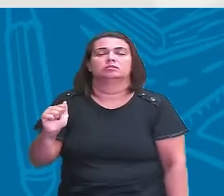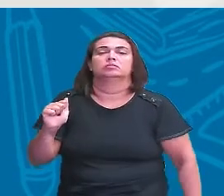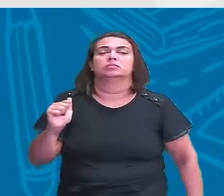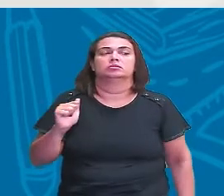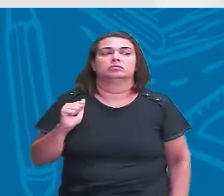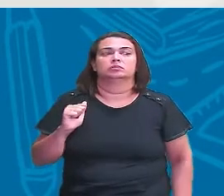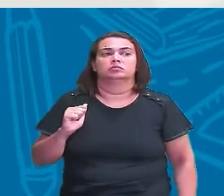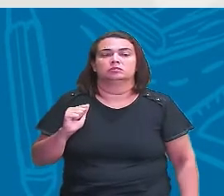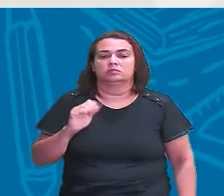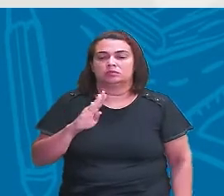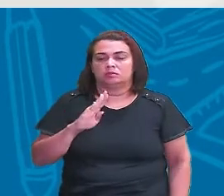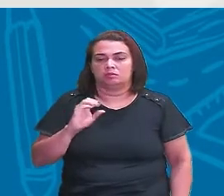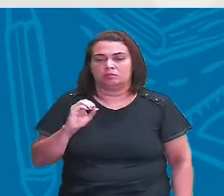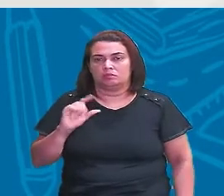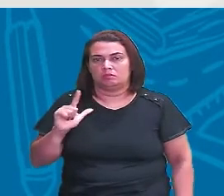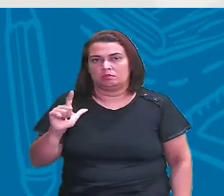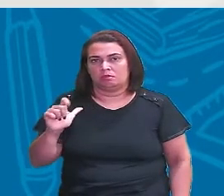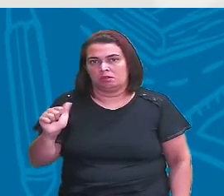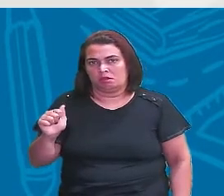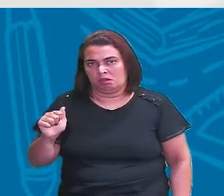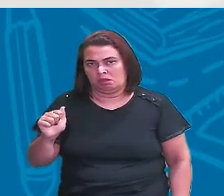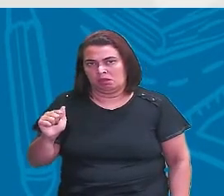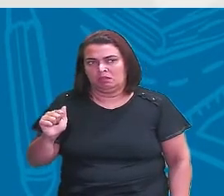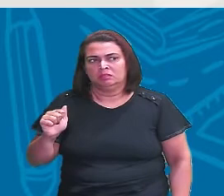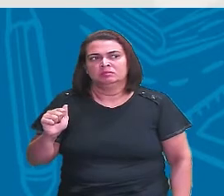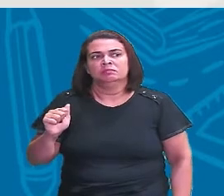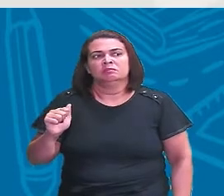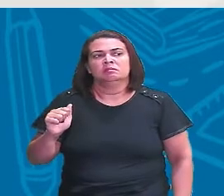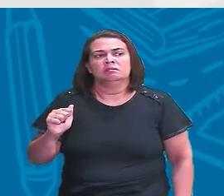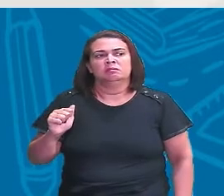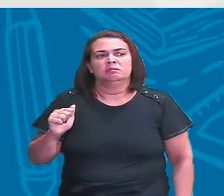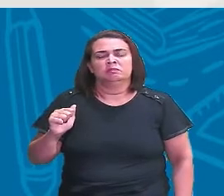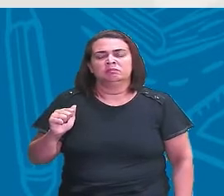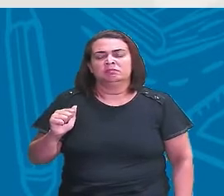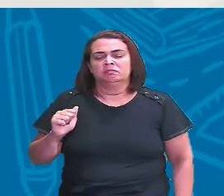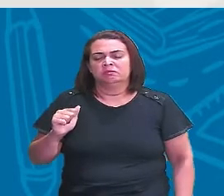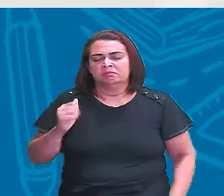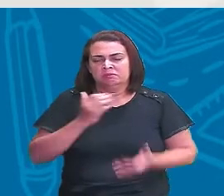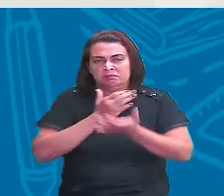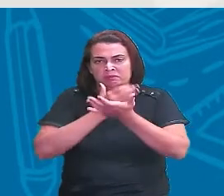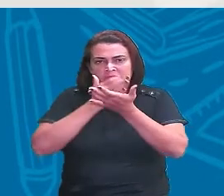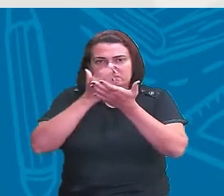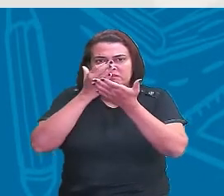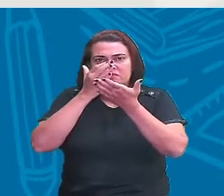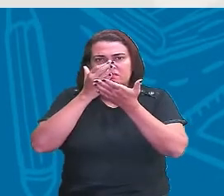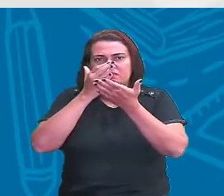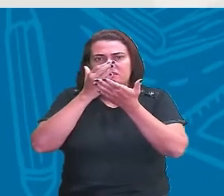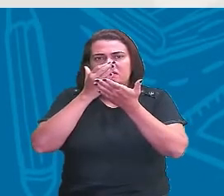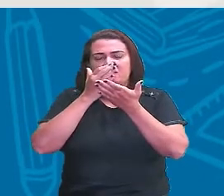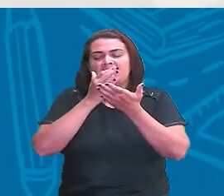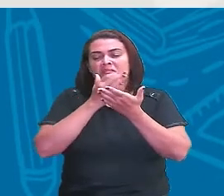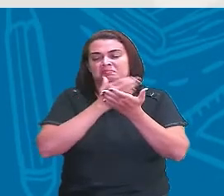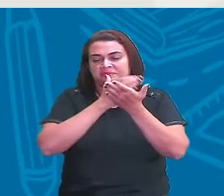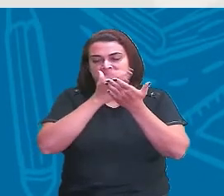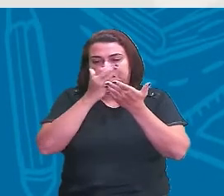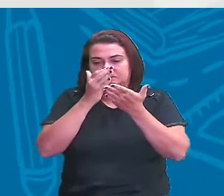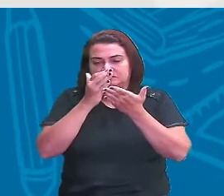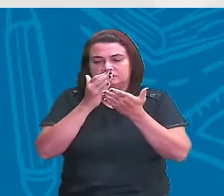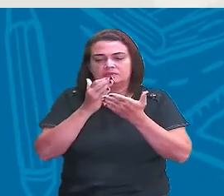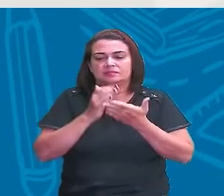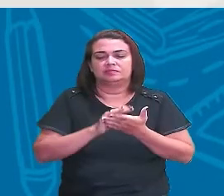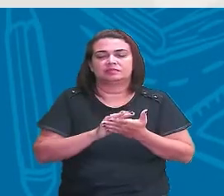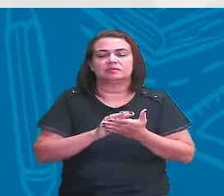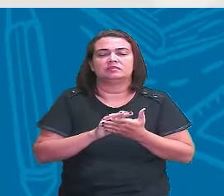A. Bola. Formamos a palavra bola. A primeira letra, a letra inicial